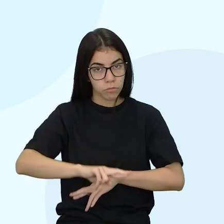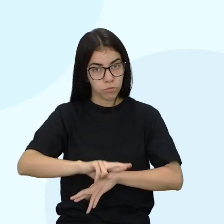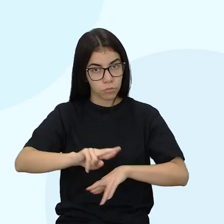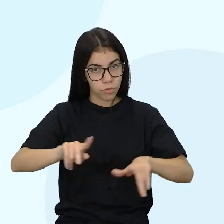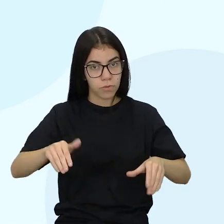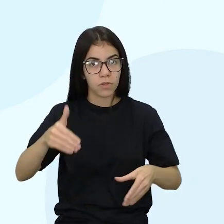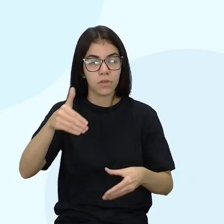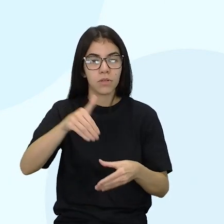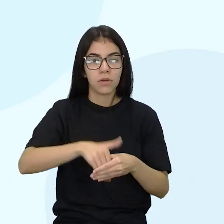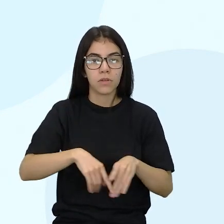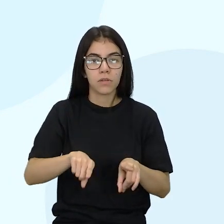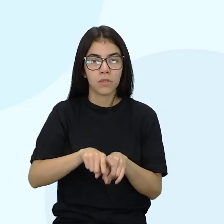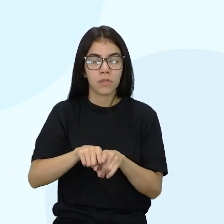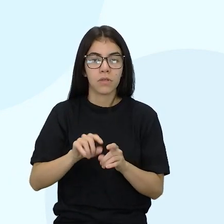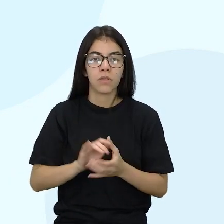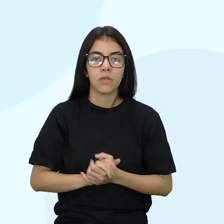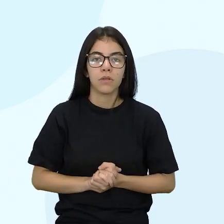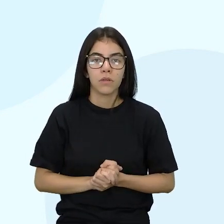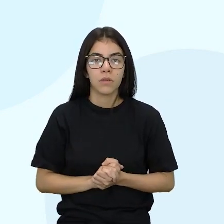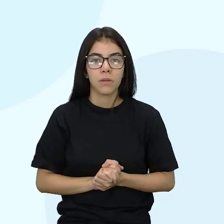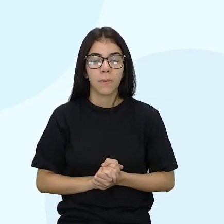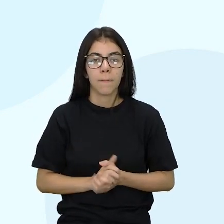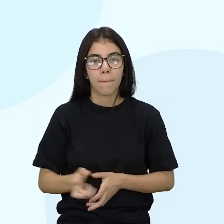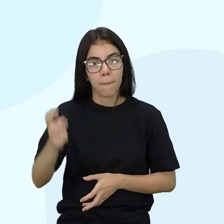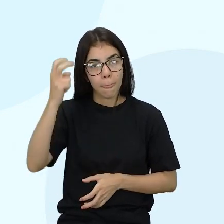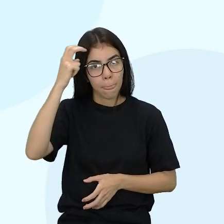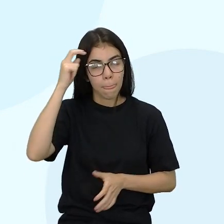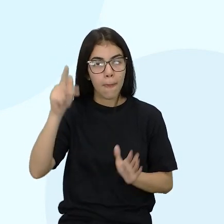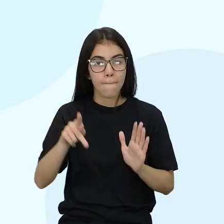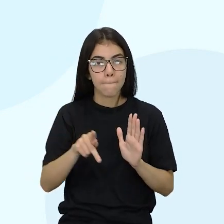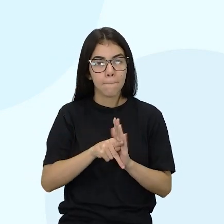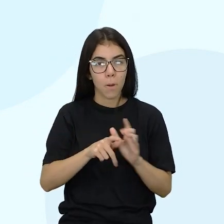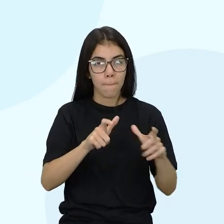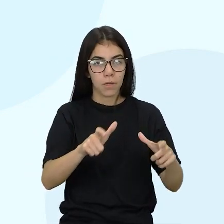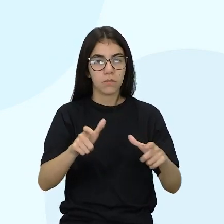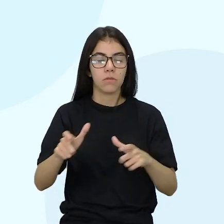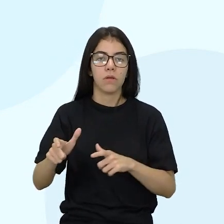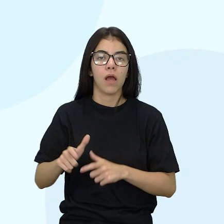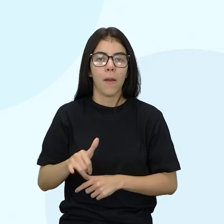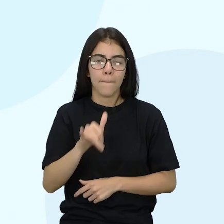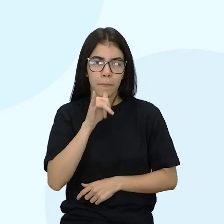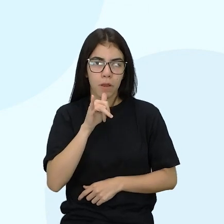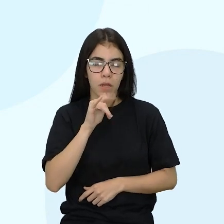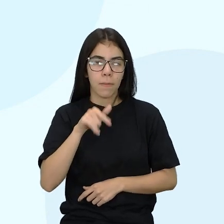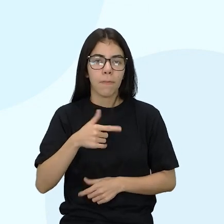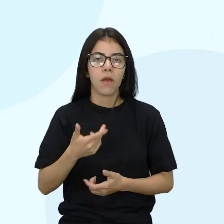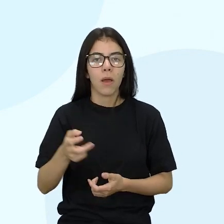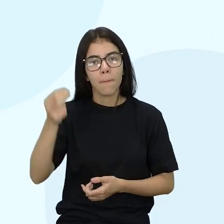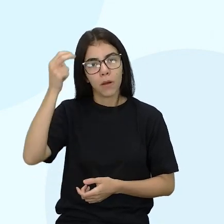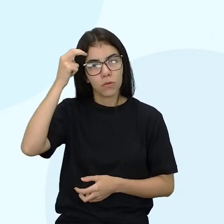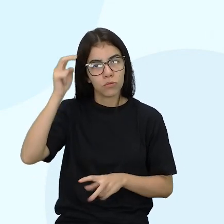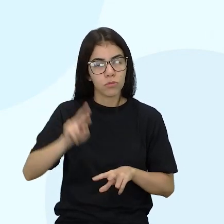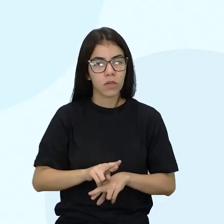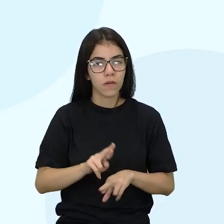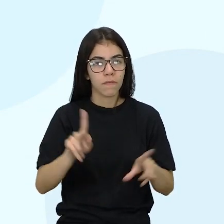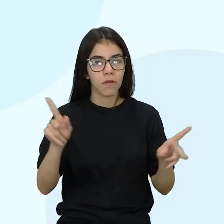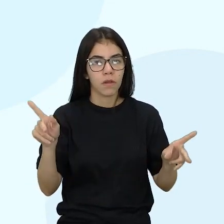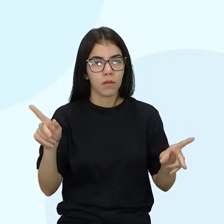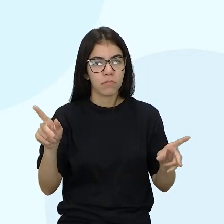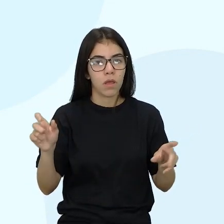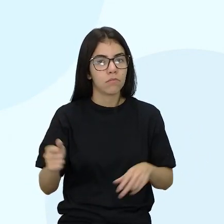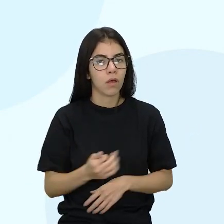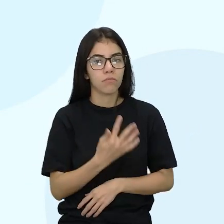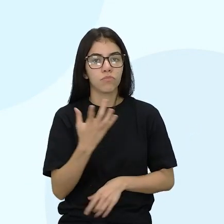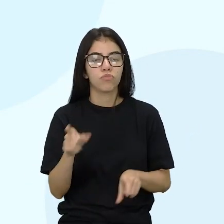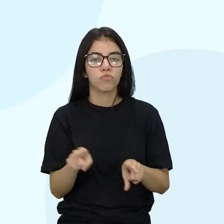diferenciadas, distintas da cultura predominante do local. Ou seja, tem uma cultura diferente da maioria. Possuem